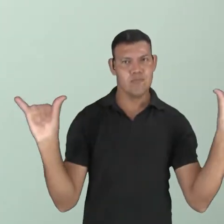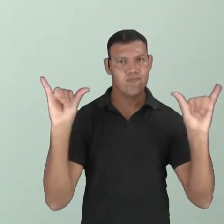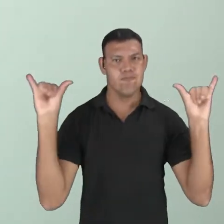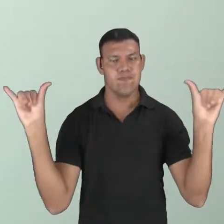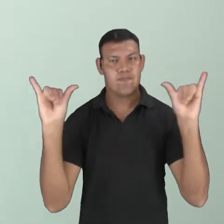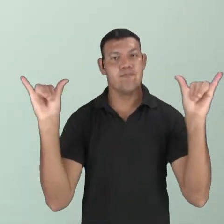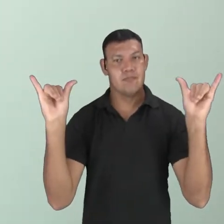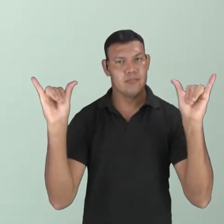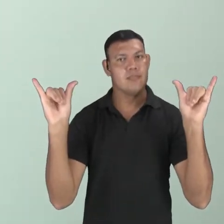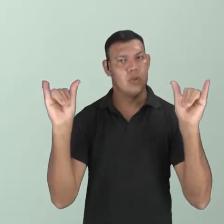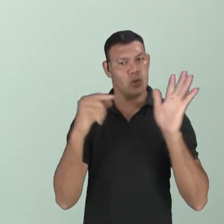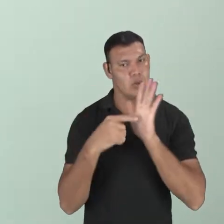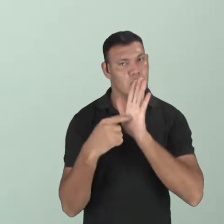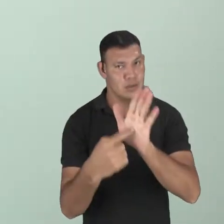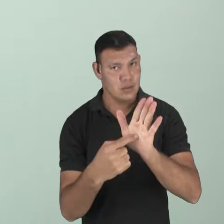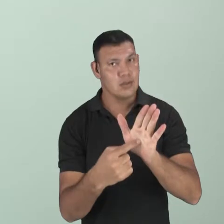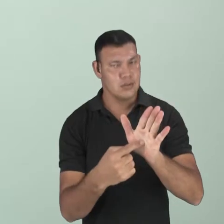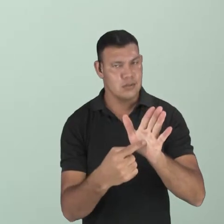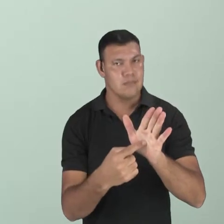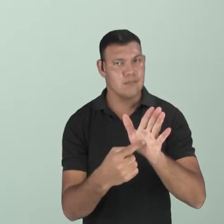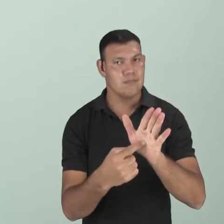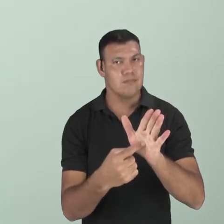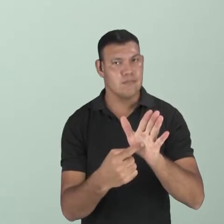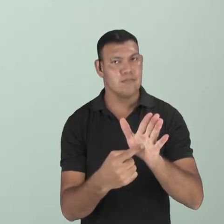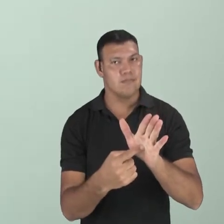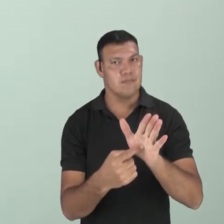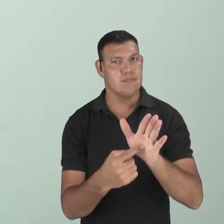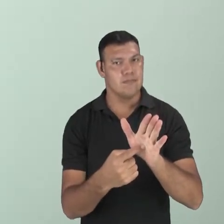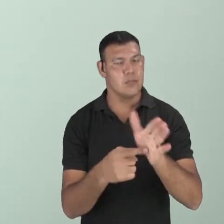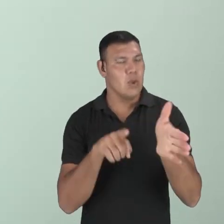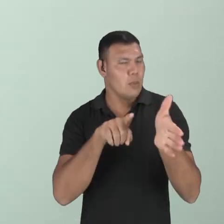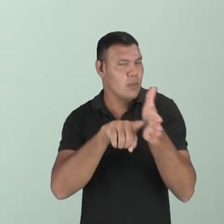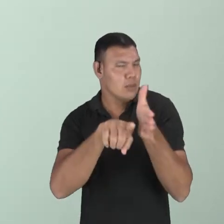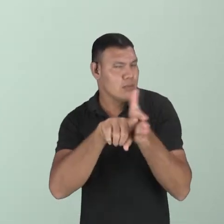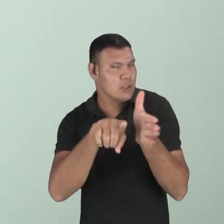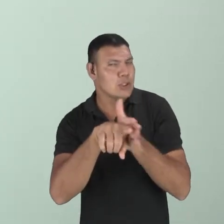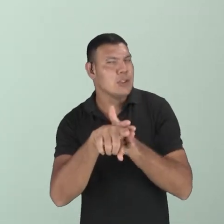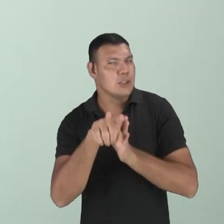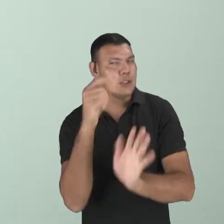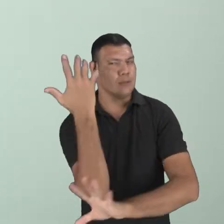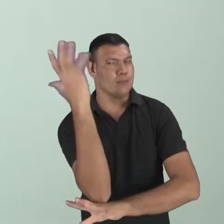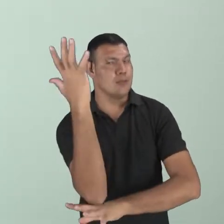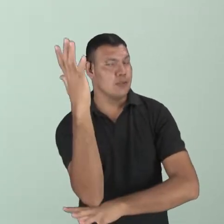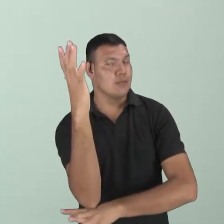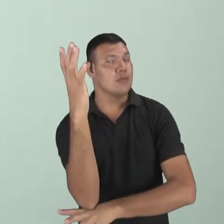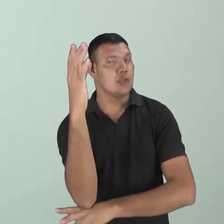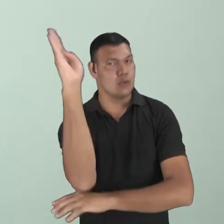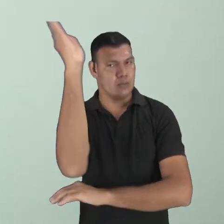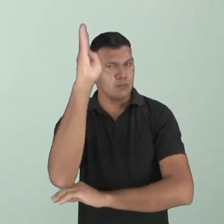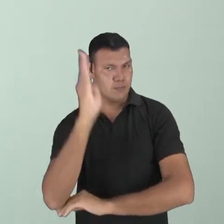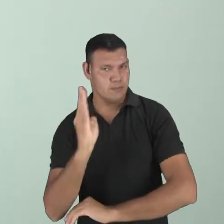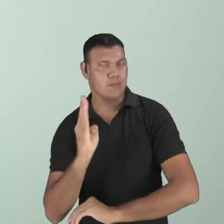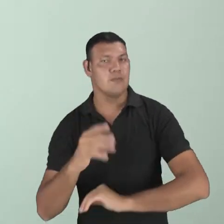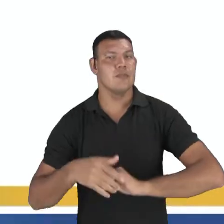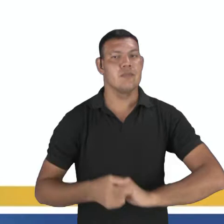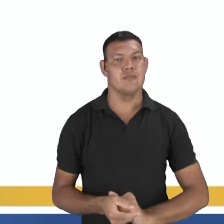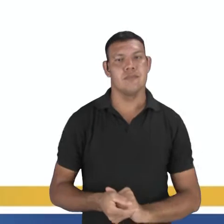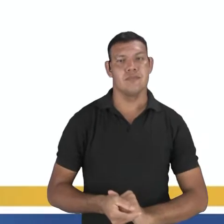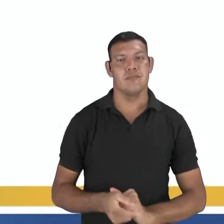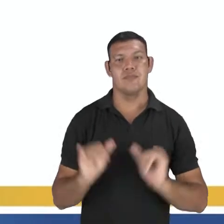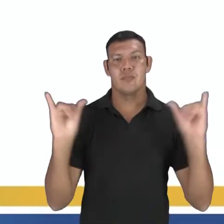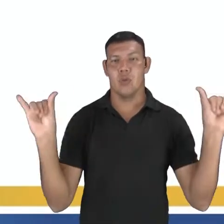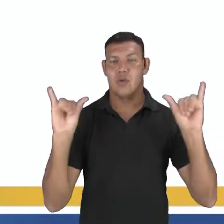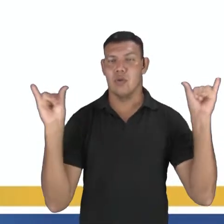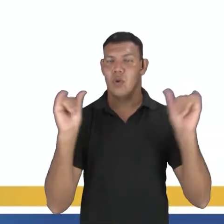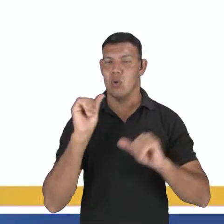trazem consigo aí, de uma certa forma, sempre as questões ambientais para o Brasil. Uma outra